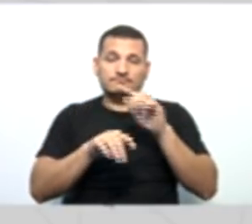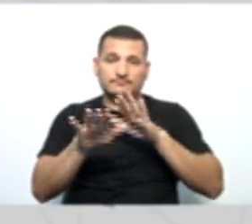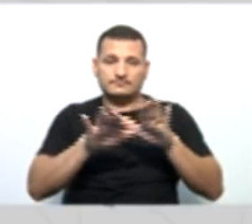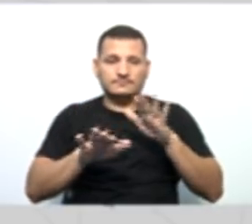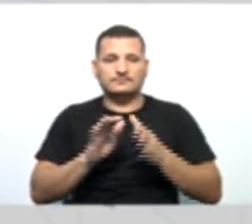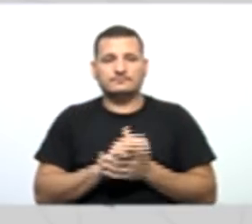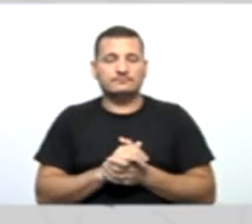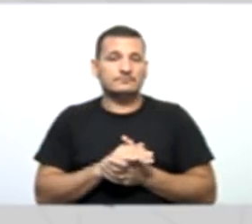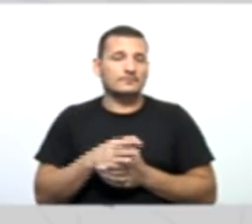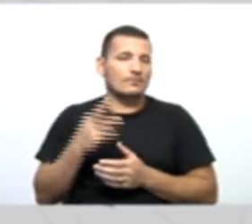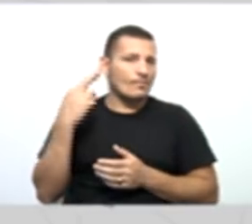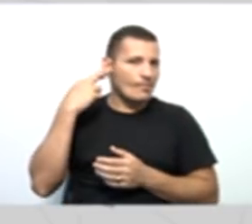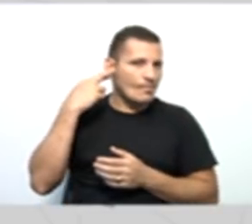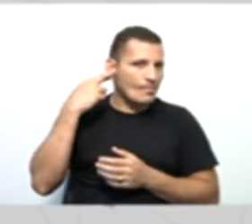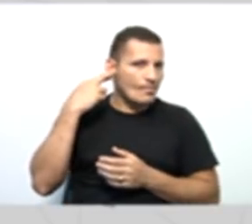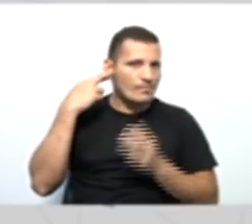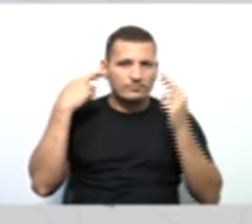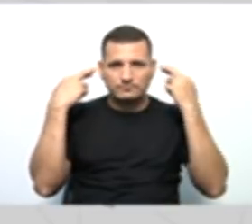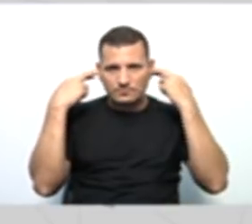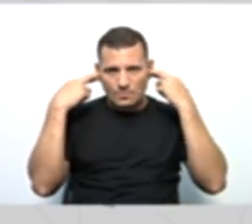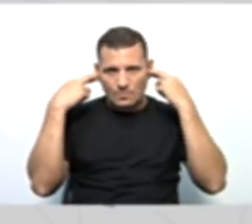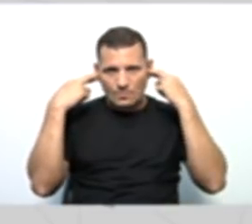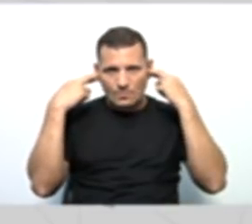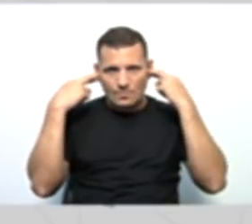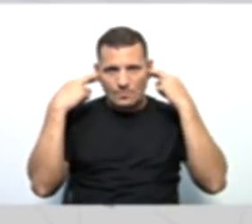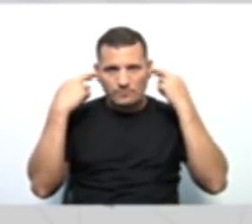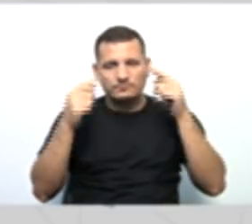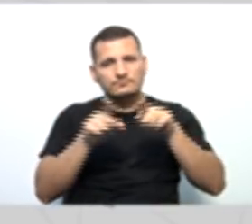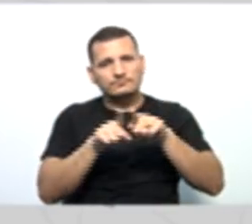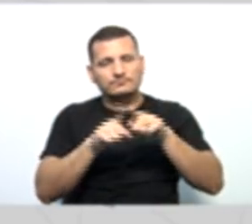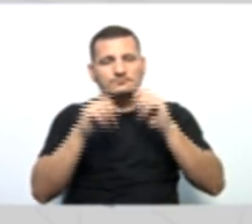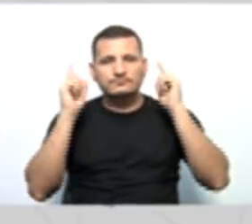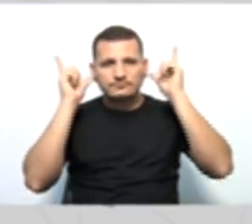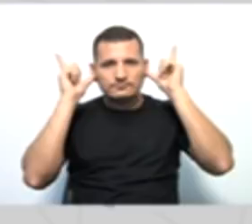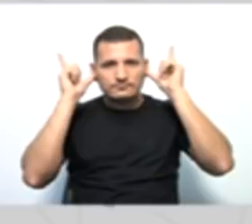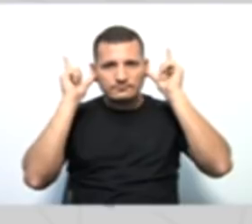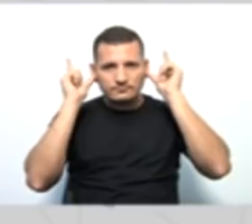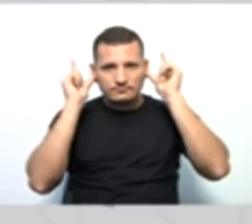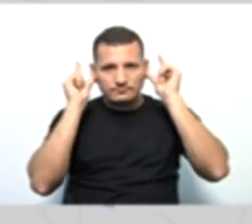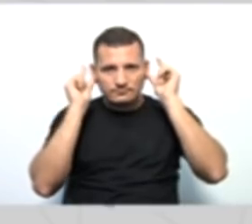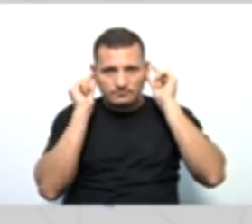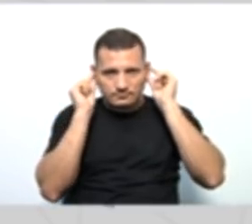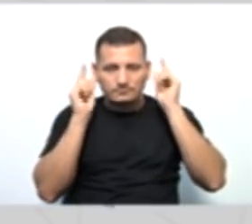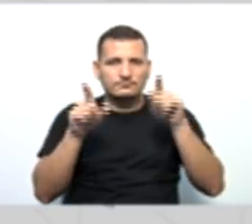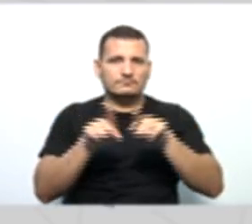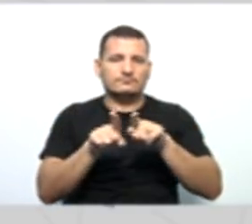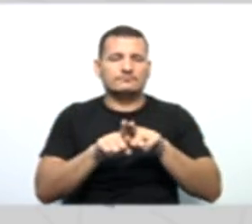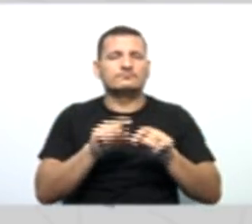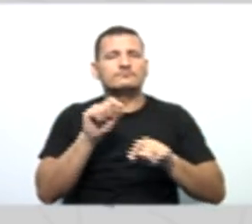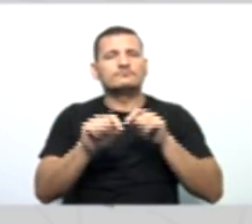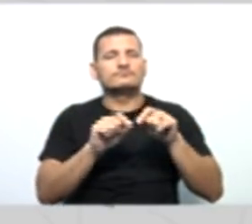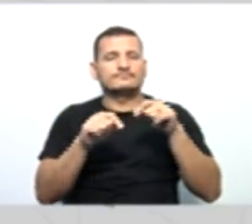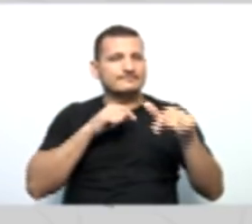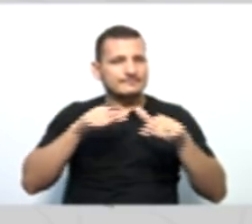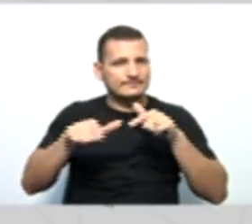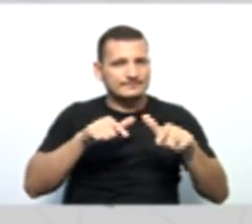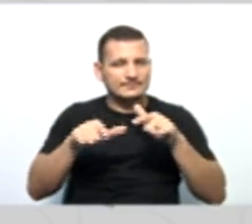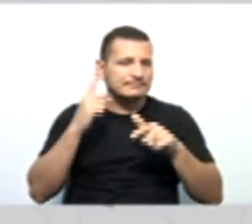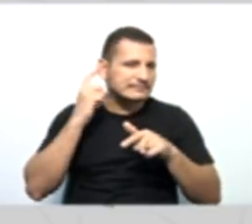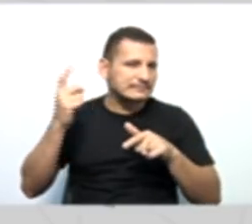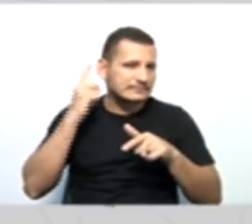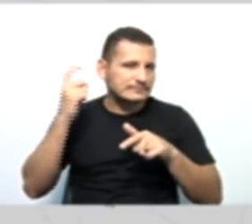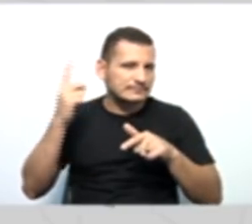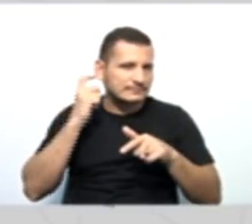perda auditiva relacionada também ao trabalho, diminuição gradual da audição decorrente da